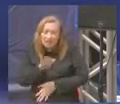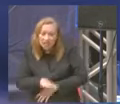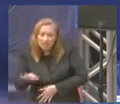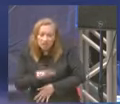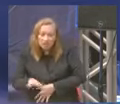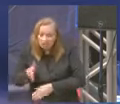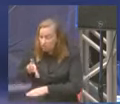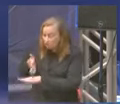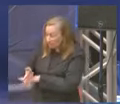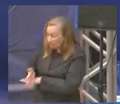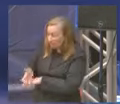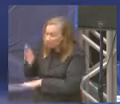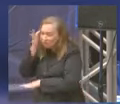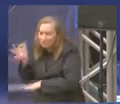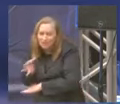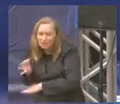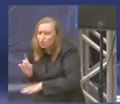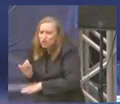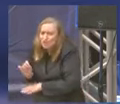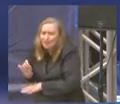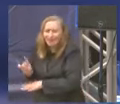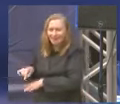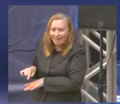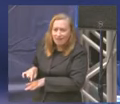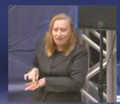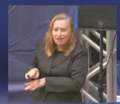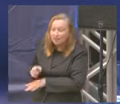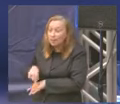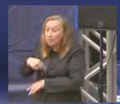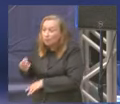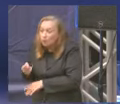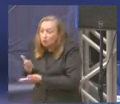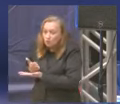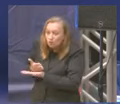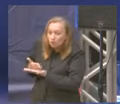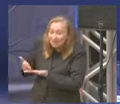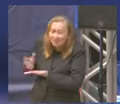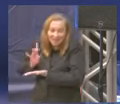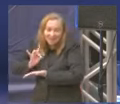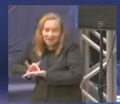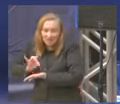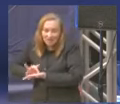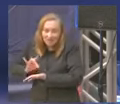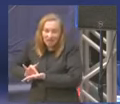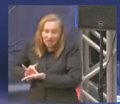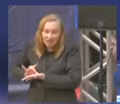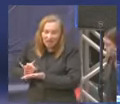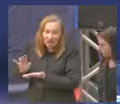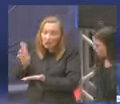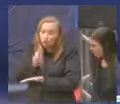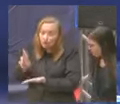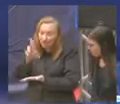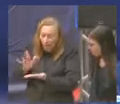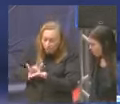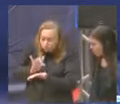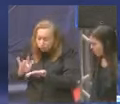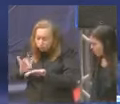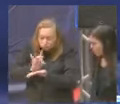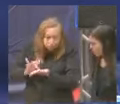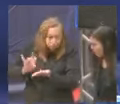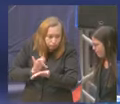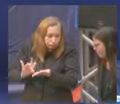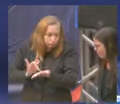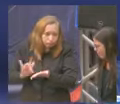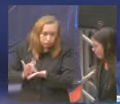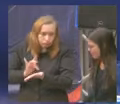crianças chegavam lá e não sabiam o que era aquilo. E daqui a pouco eles começavam, na verdade, mexer e ter uma forma de tocar